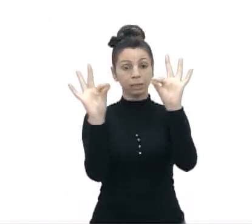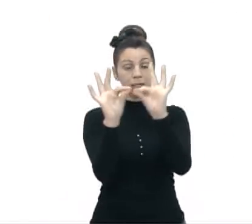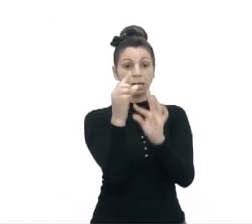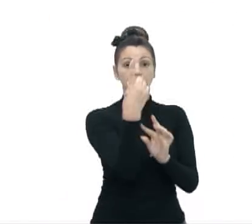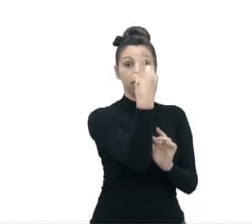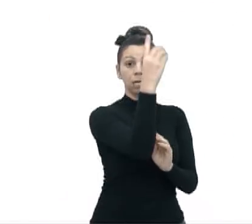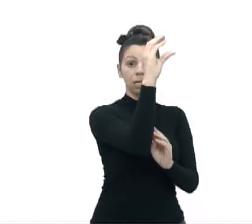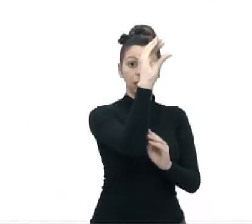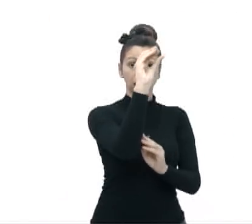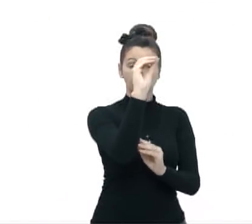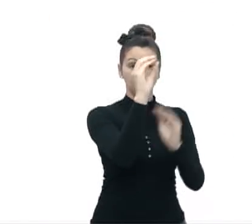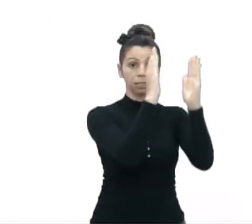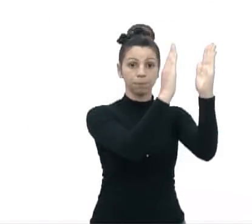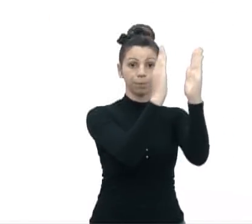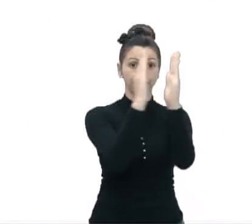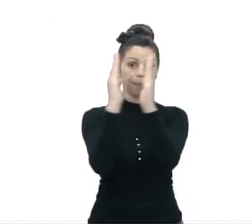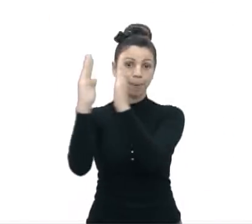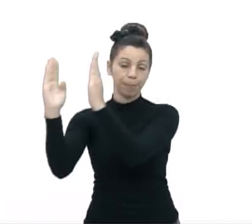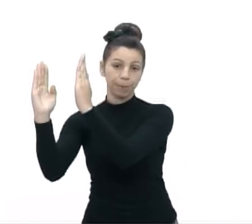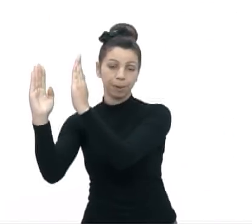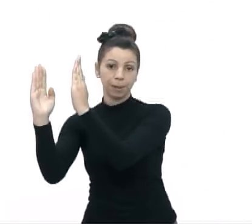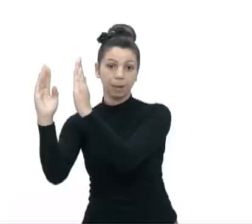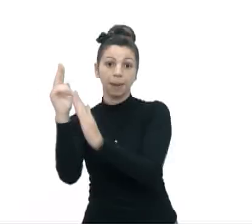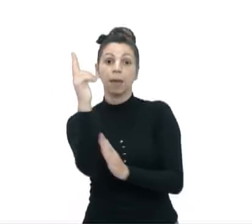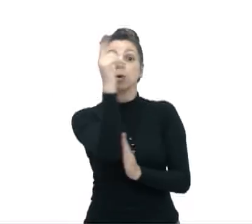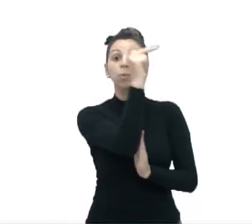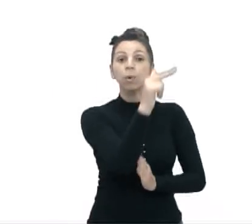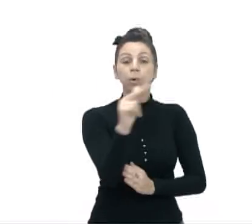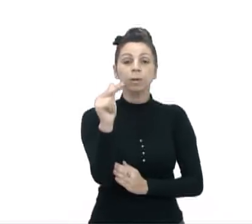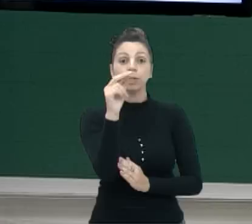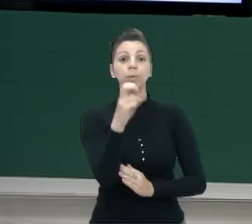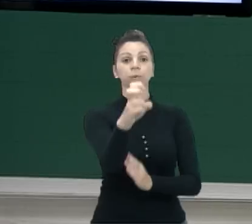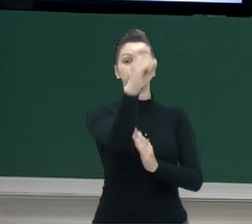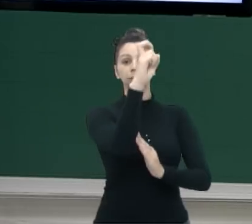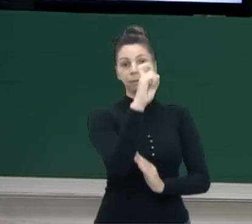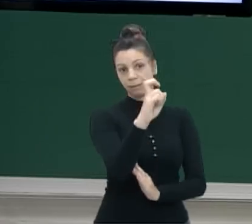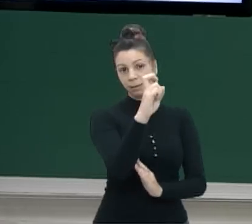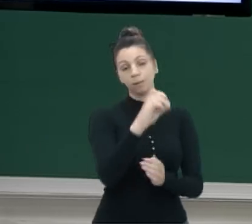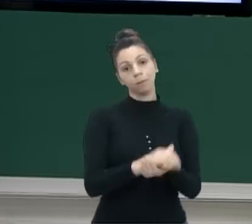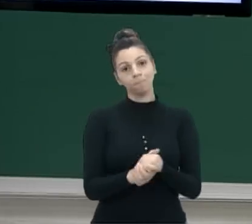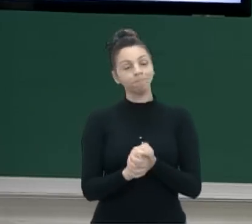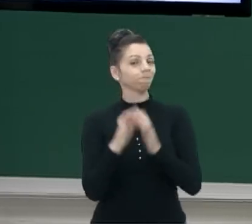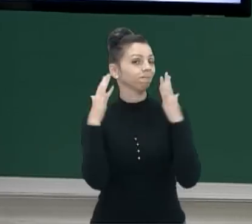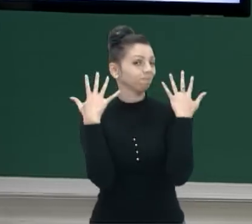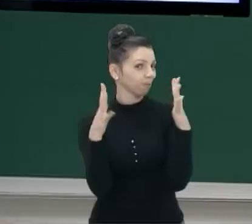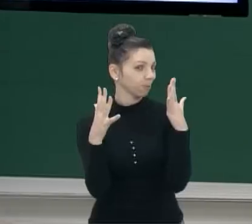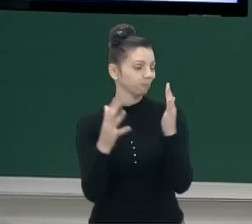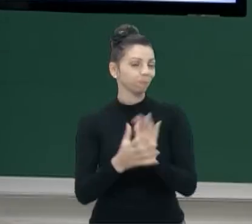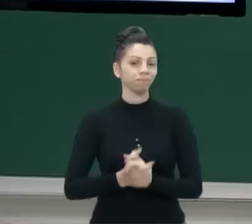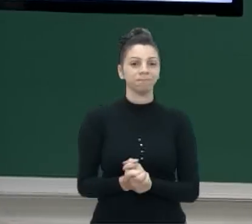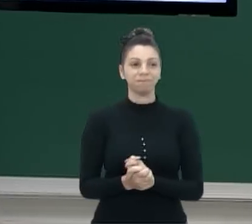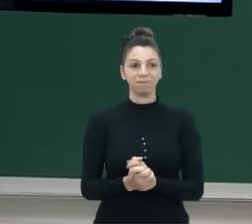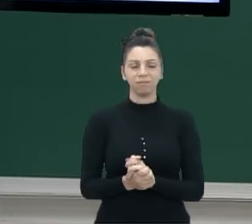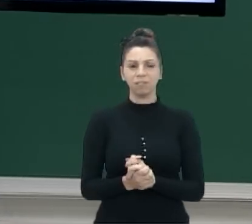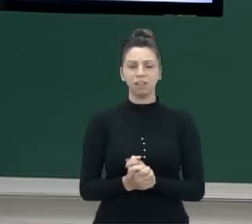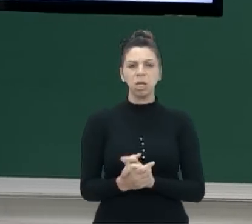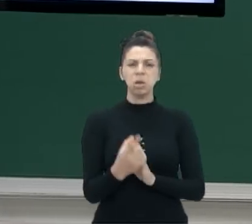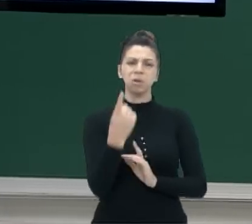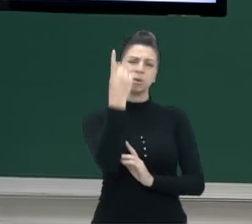10, certo? E considerei 5, beleza? Muito bem. E o